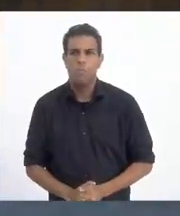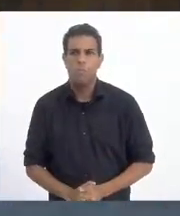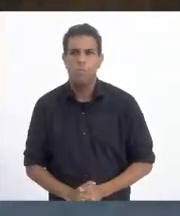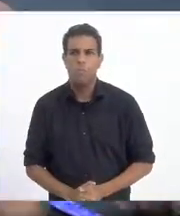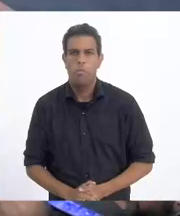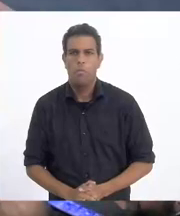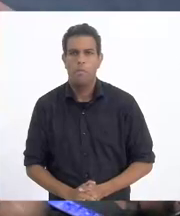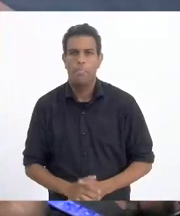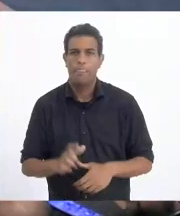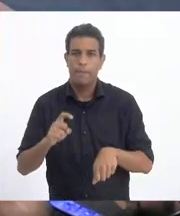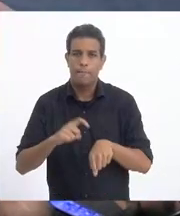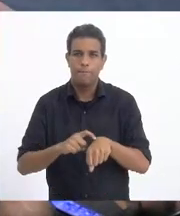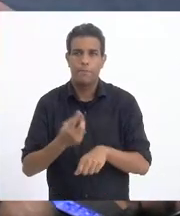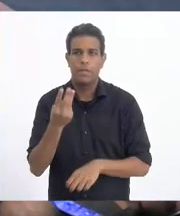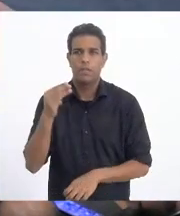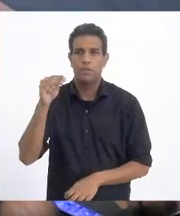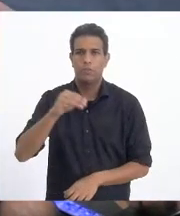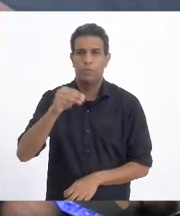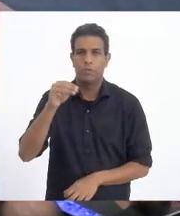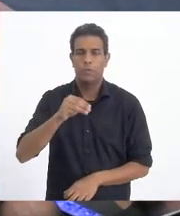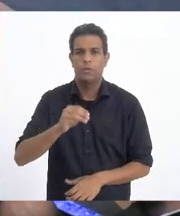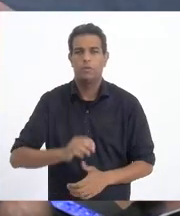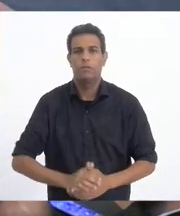Em 3 minutos.